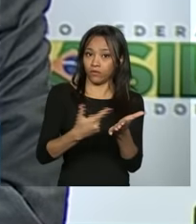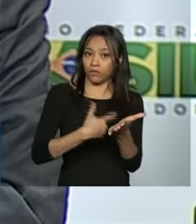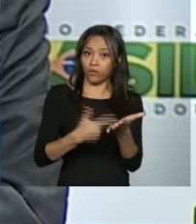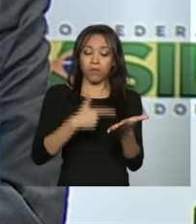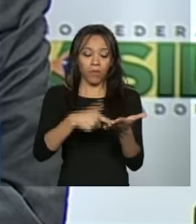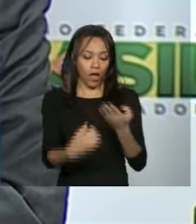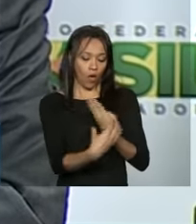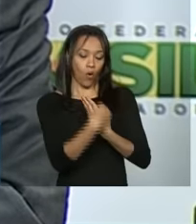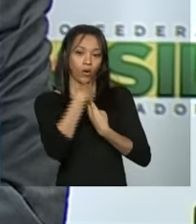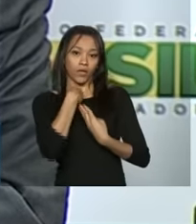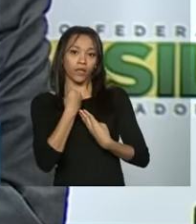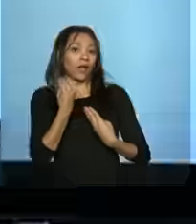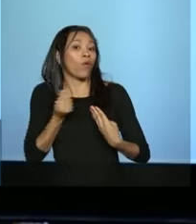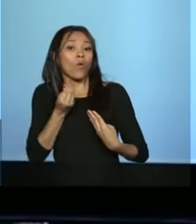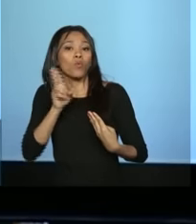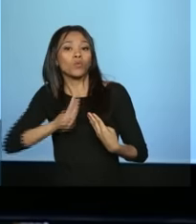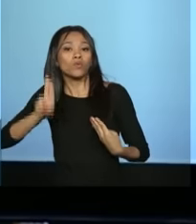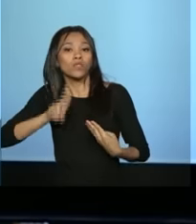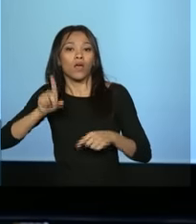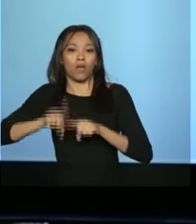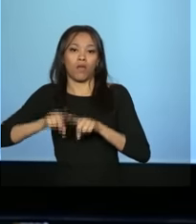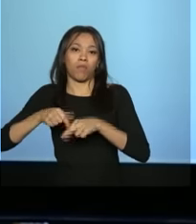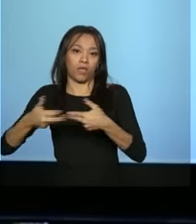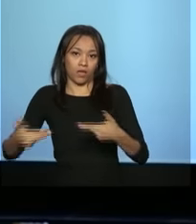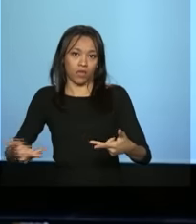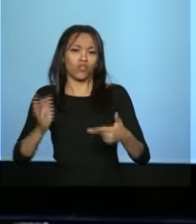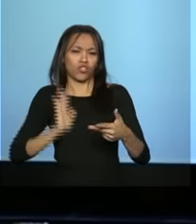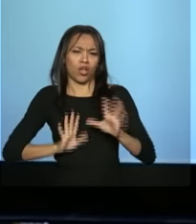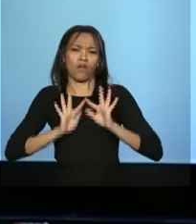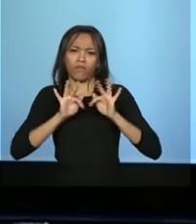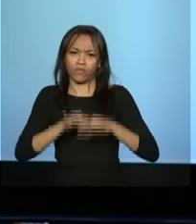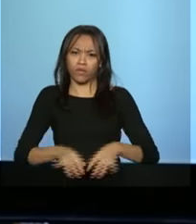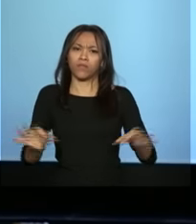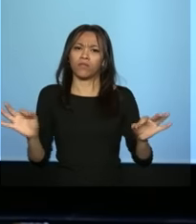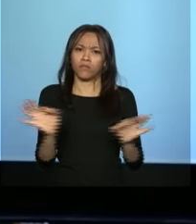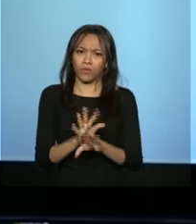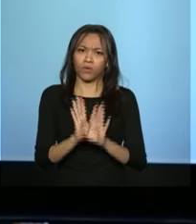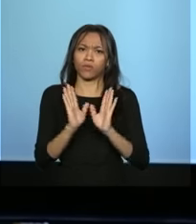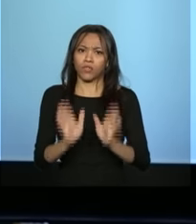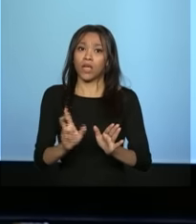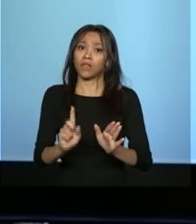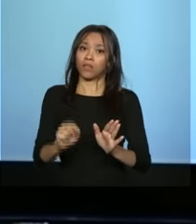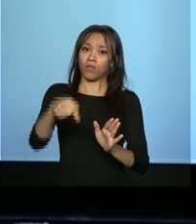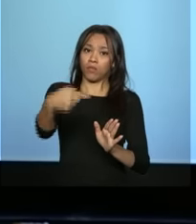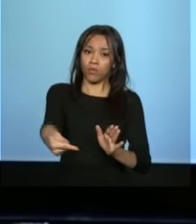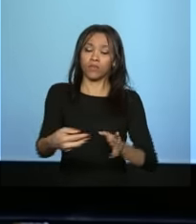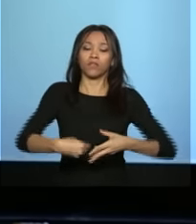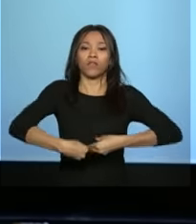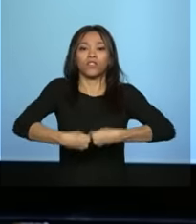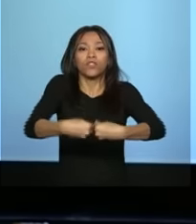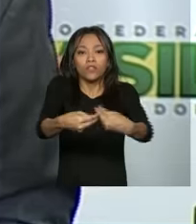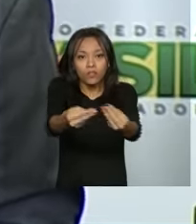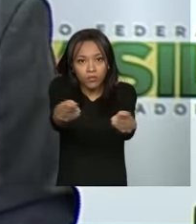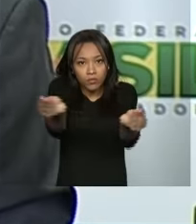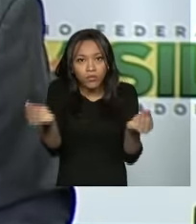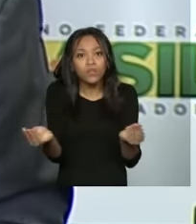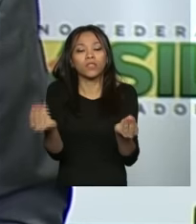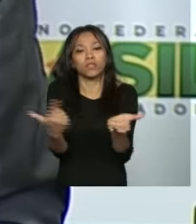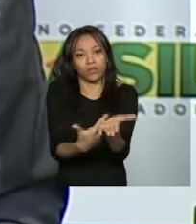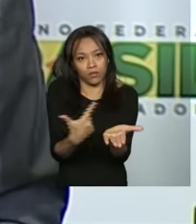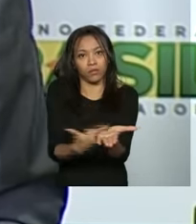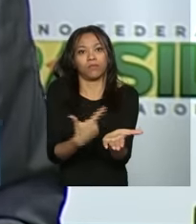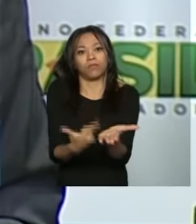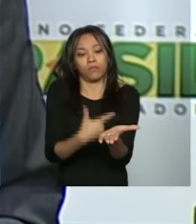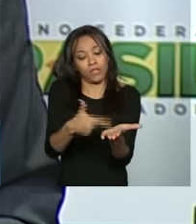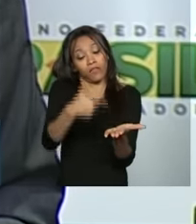utilização dos materiais já está concluído e nós vamos iniciar a distribuição imediata desse